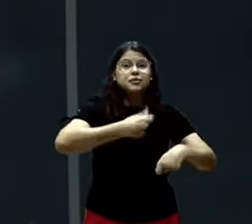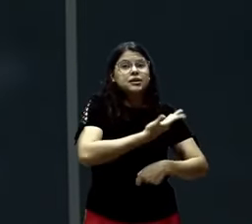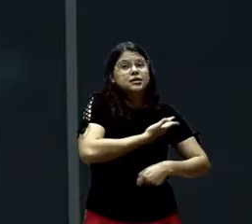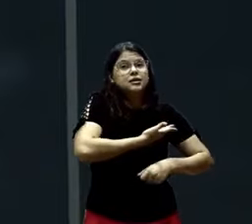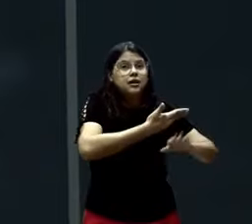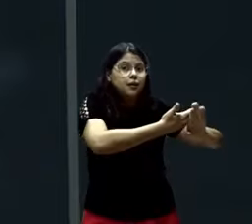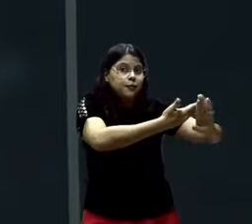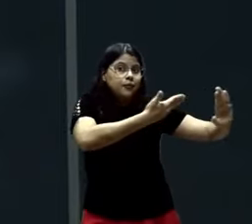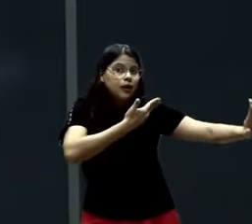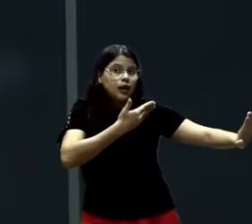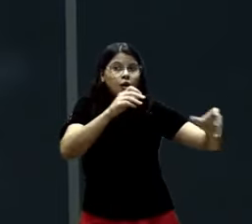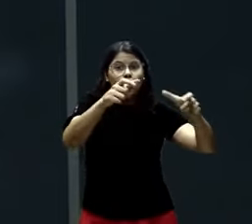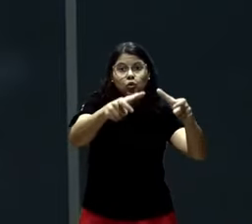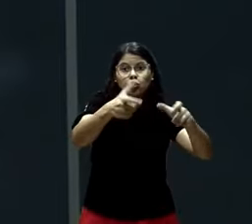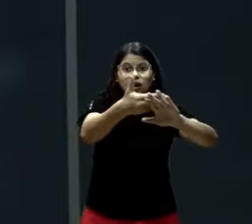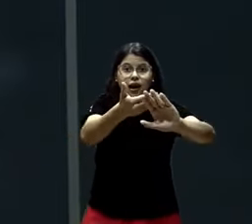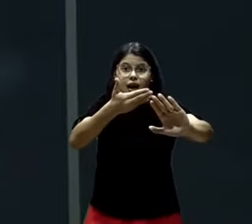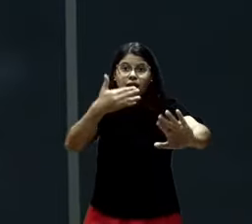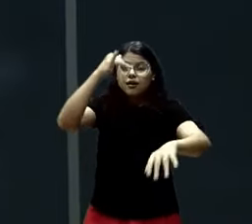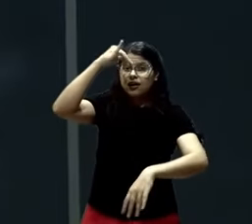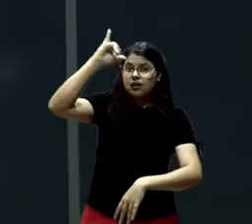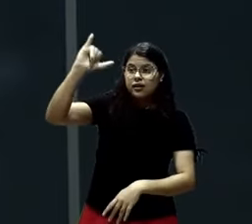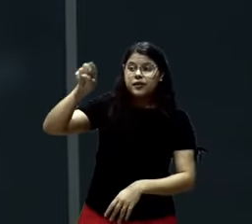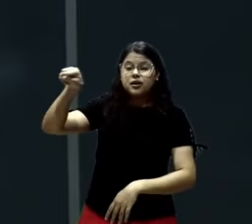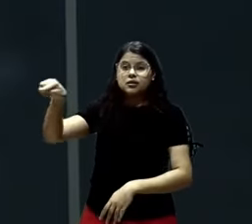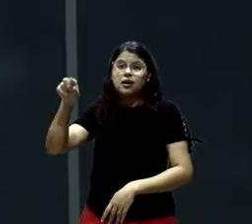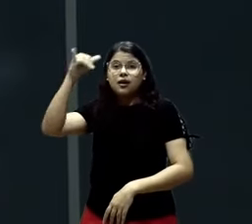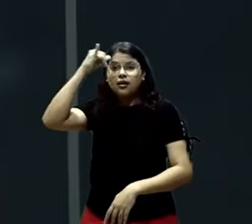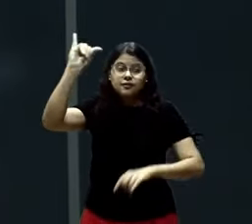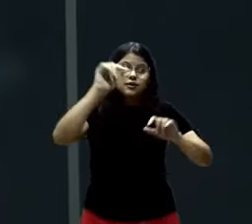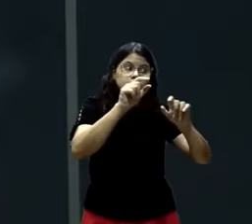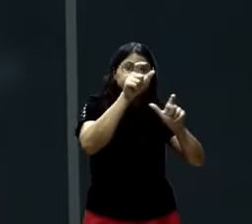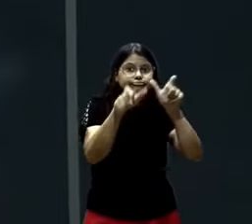companhia, aquele lugar, aquela situação, não cabe na sua vida.